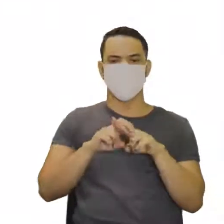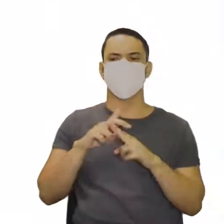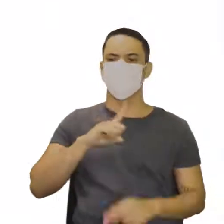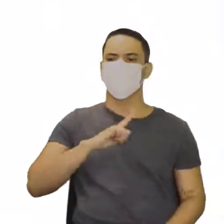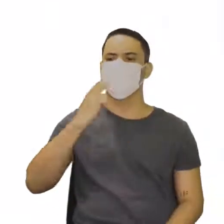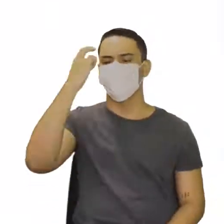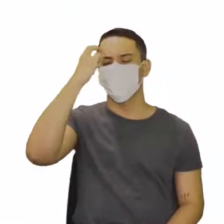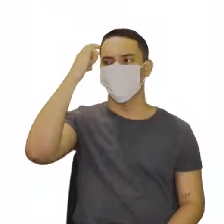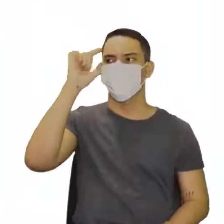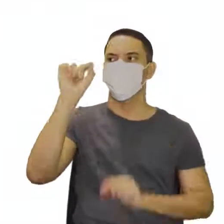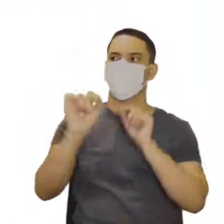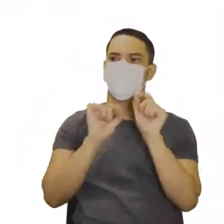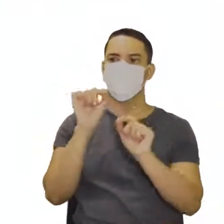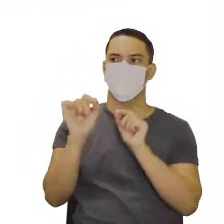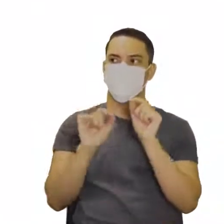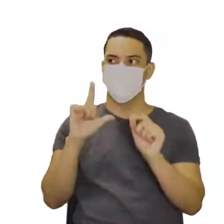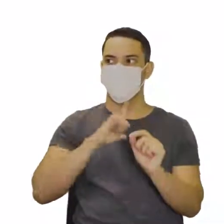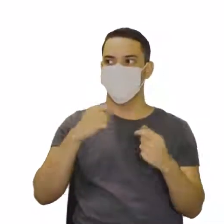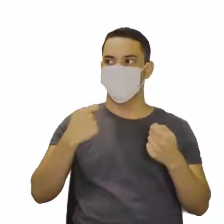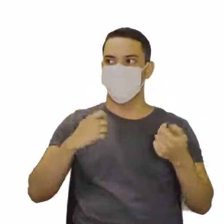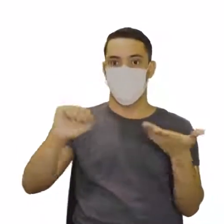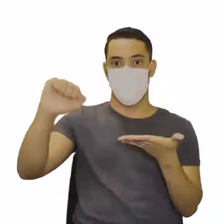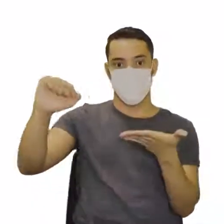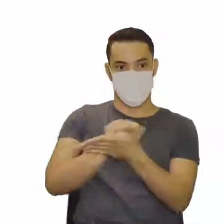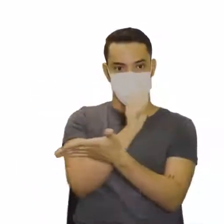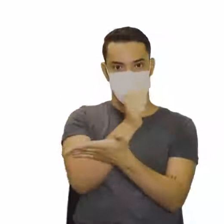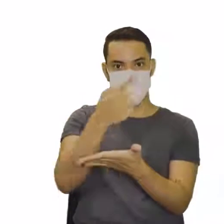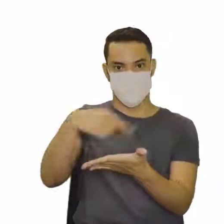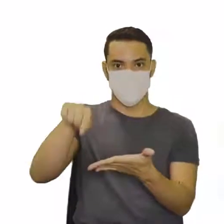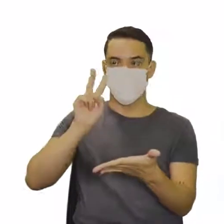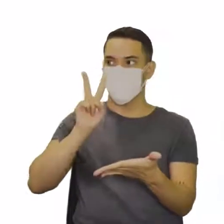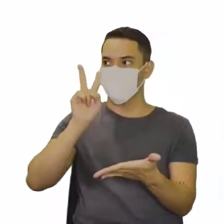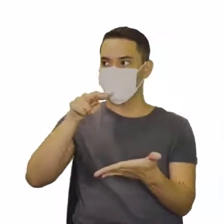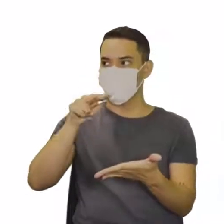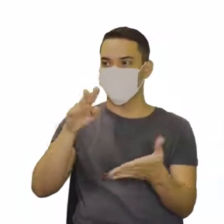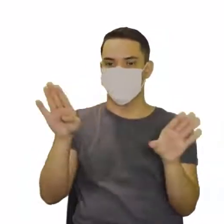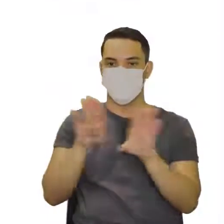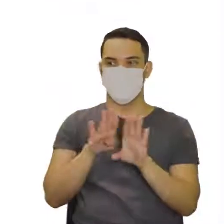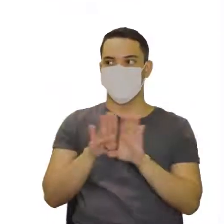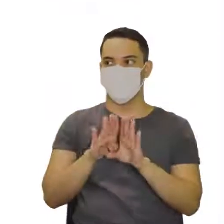ali, olha só, deixa eu apagar aqui para vocês verem.